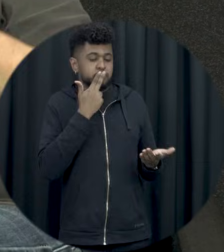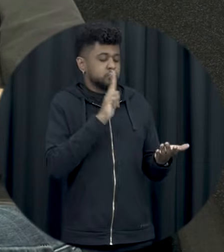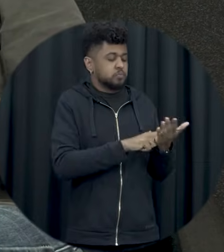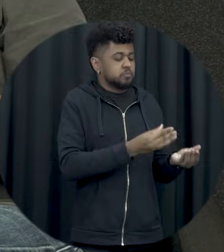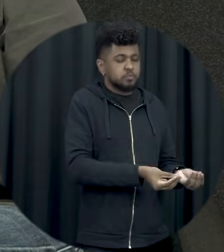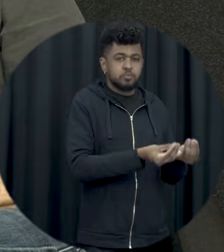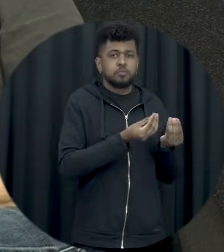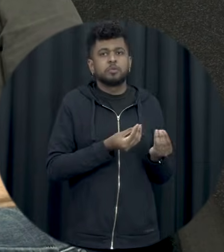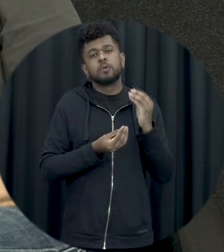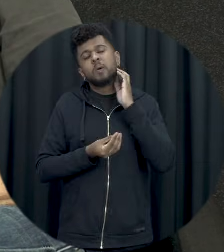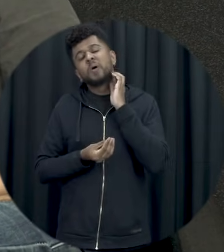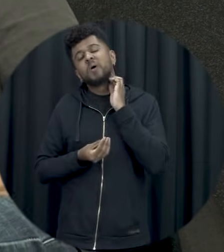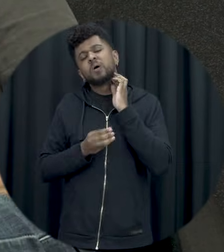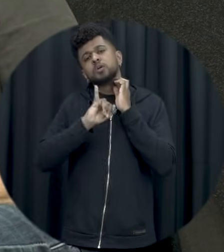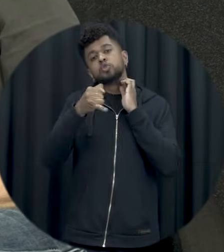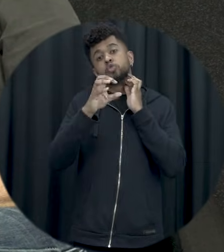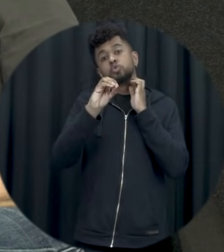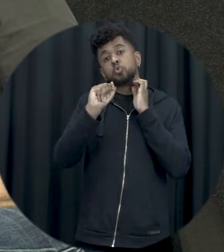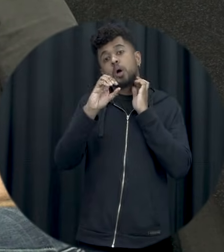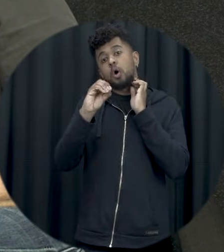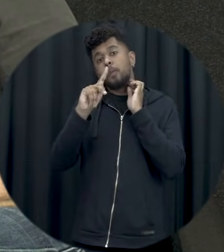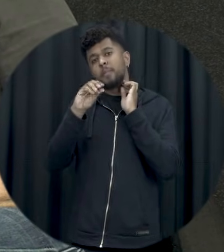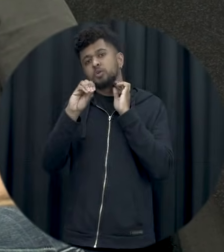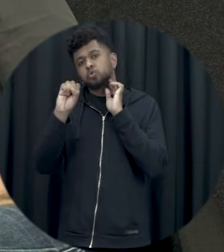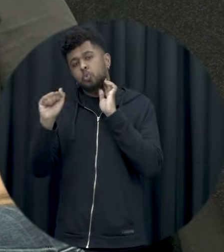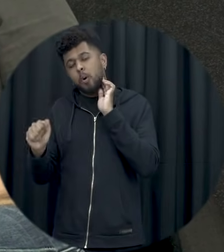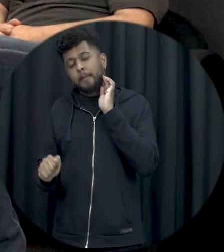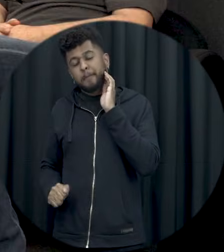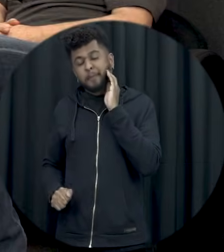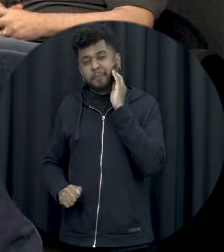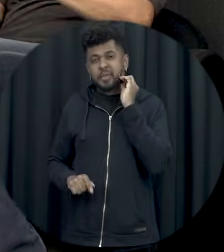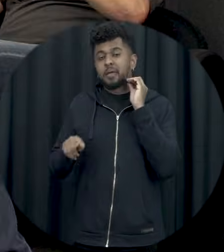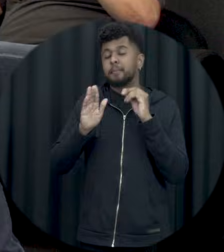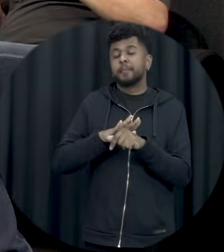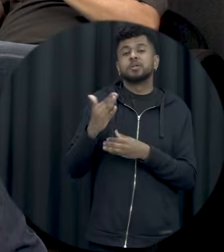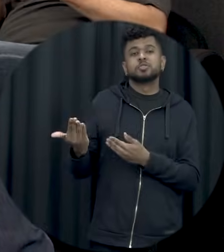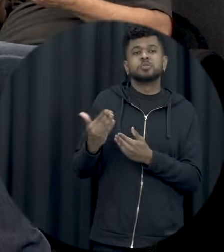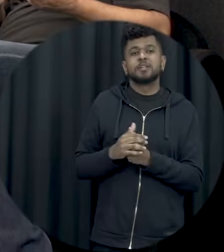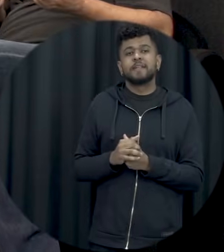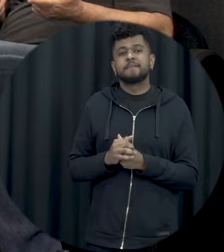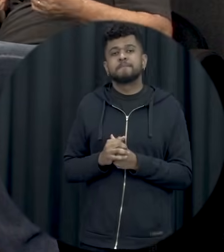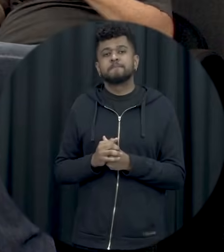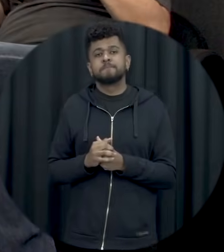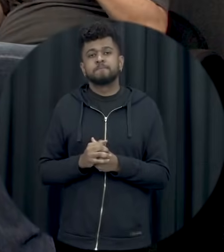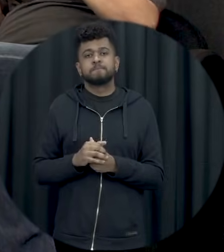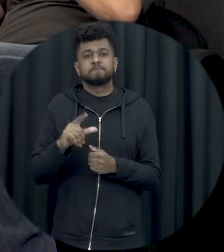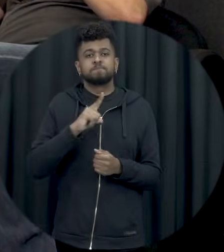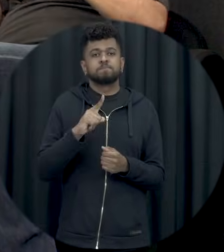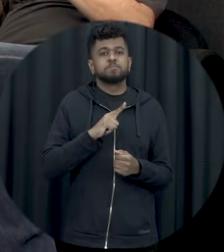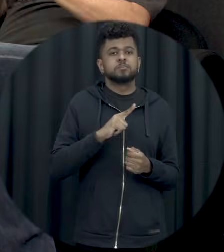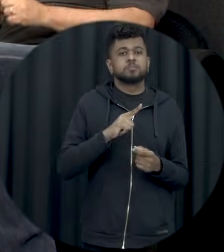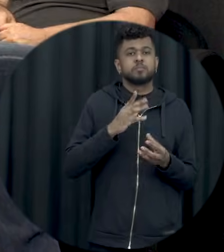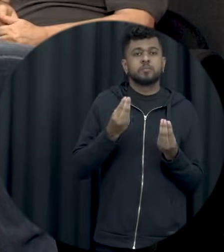sai de João Pessoa chegar a Roma, jovens, né? Eu lembro da carta, os mais jovens. Pois é, uma coisa retangular, normalmente, eu lembro